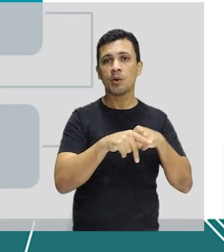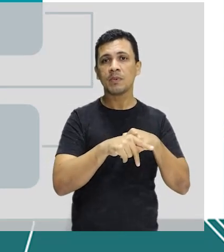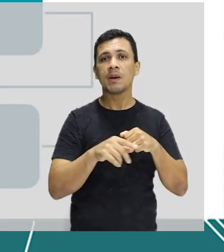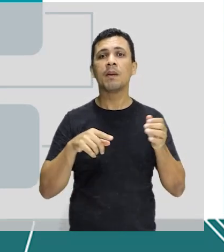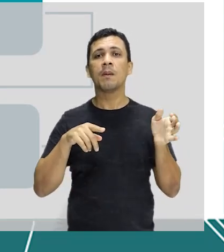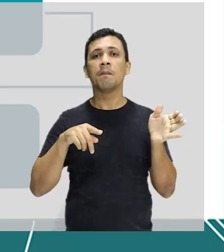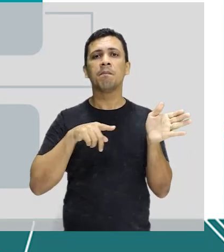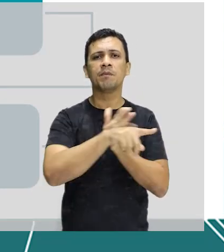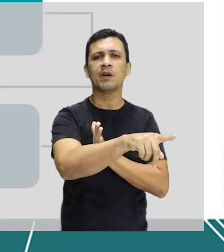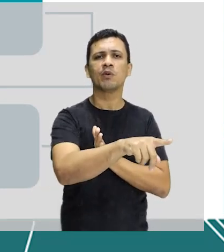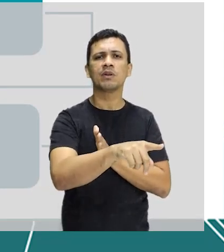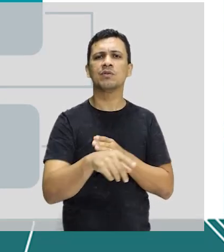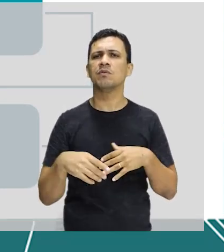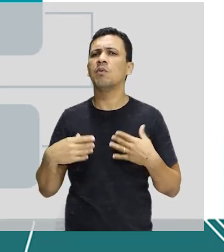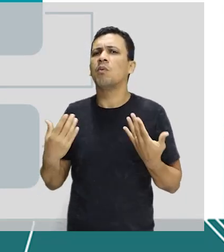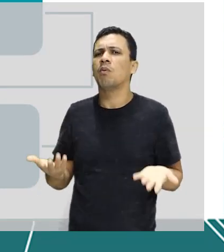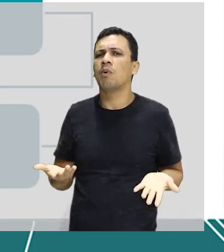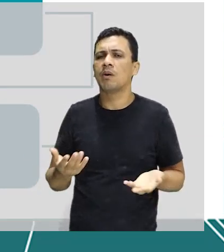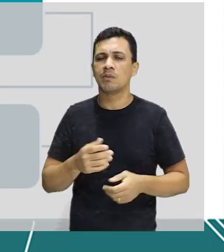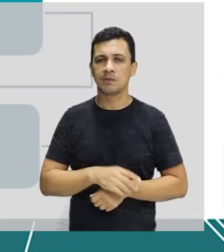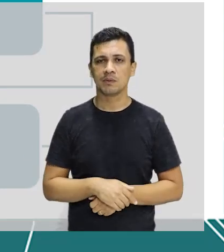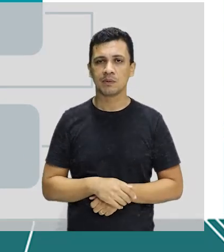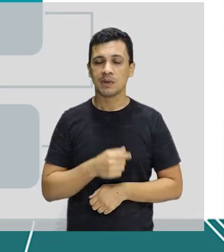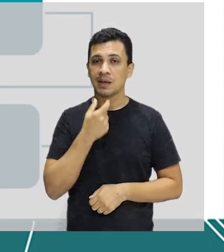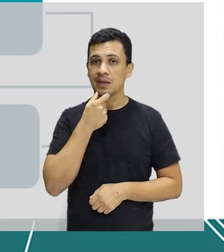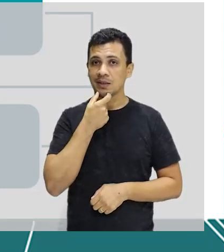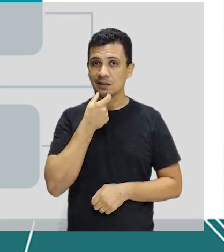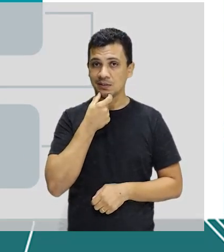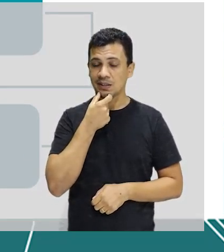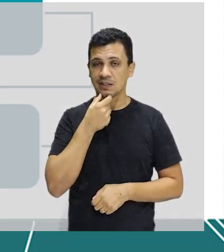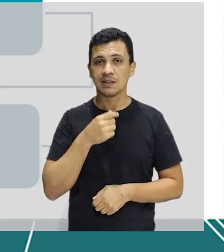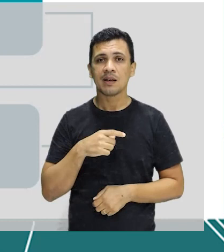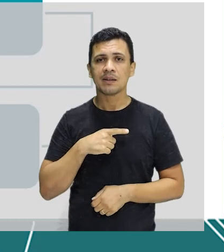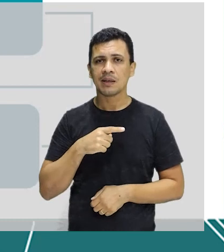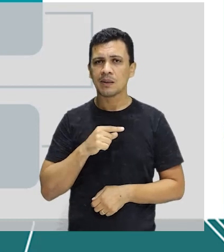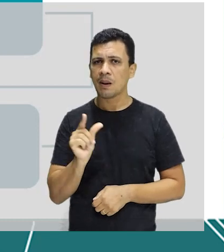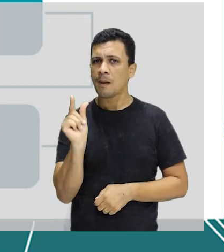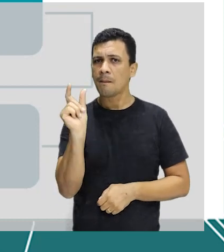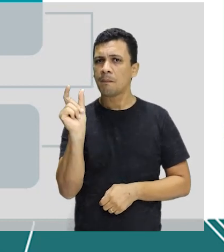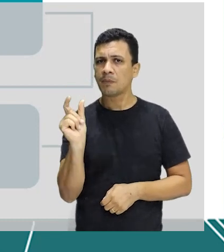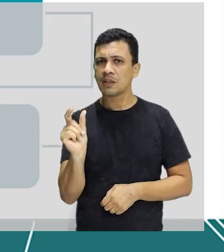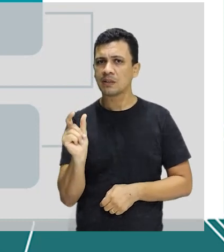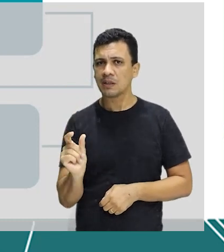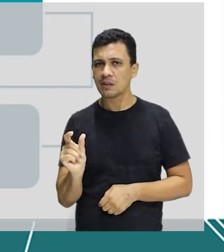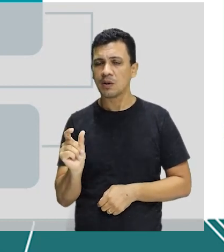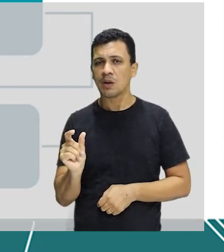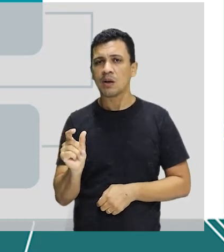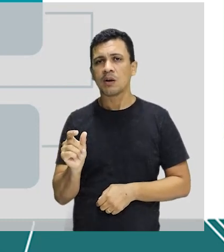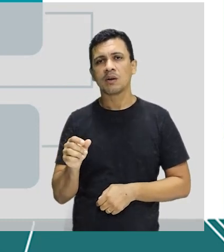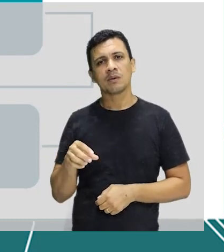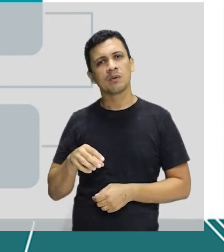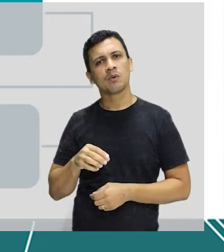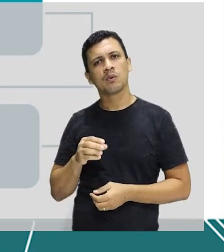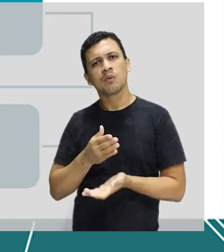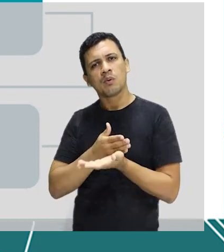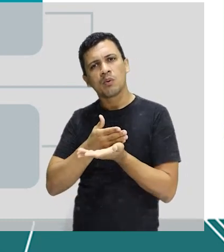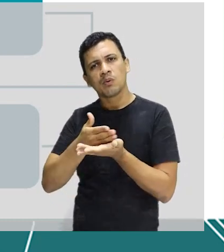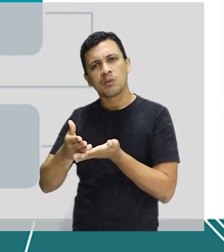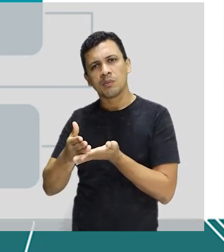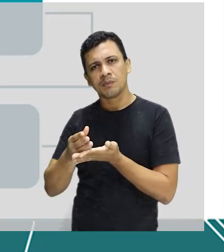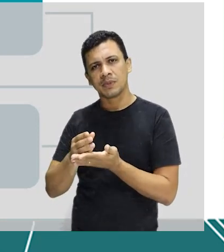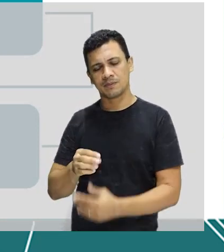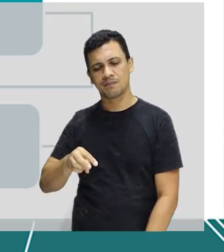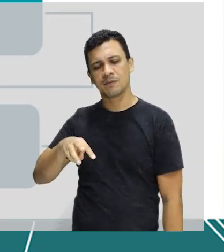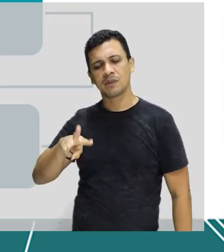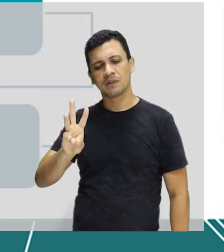pronomes interrogativos, professora? Em inglês, pessoal, são aquelas palavrinhas que começam com WH. Grande maioria, só tem